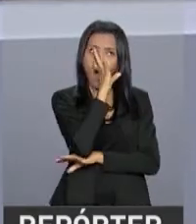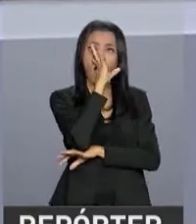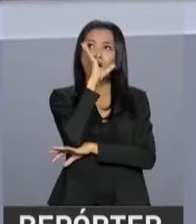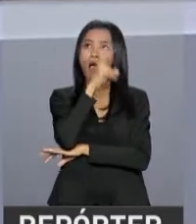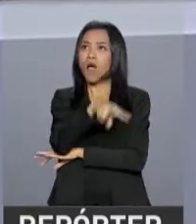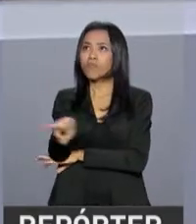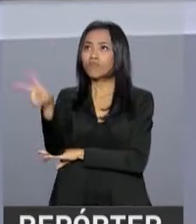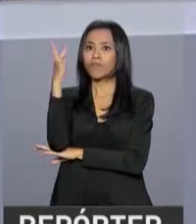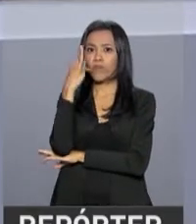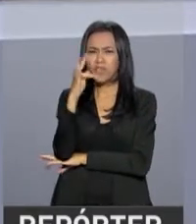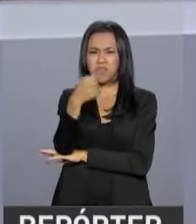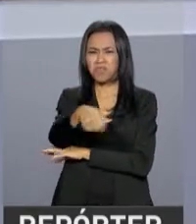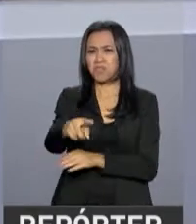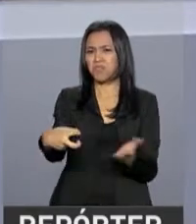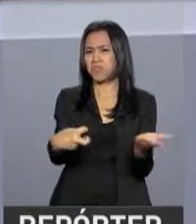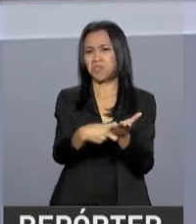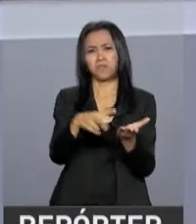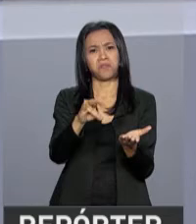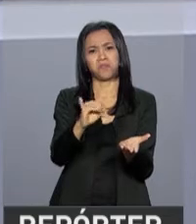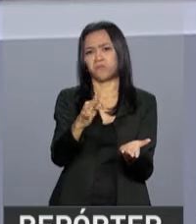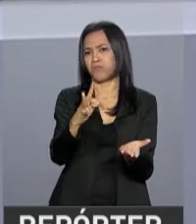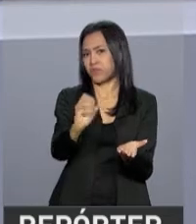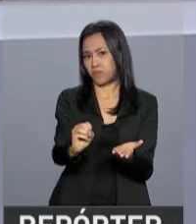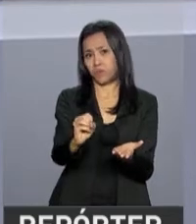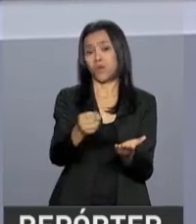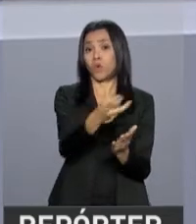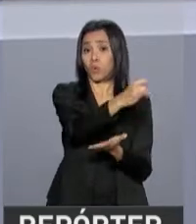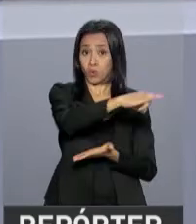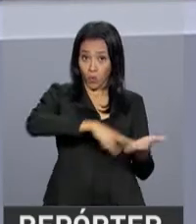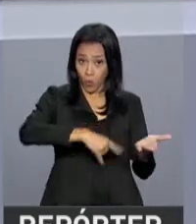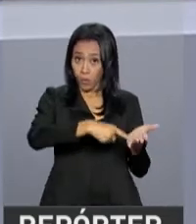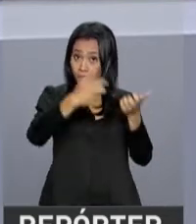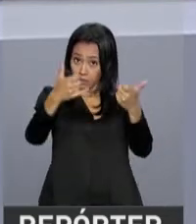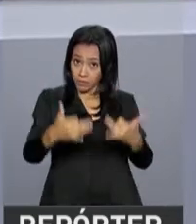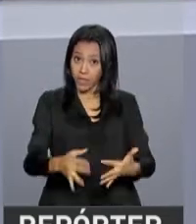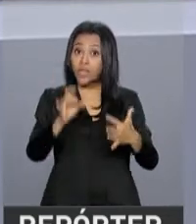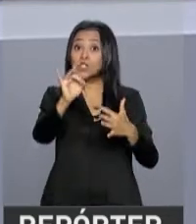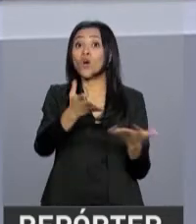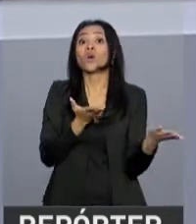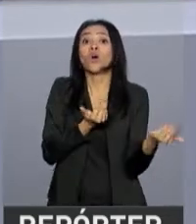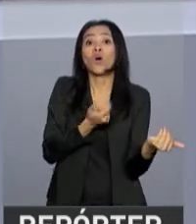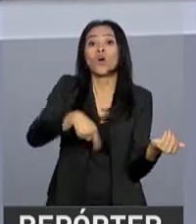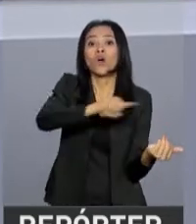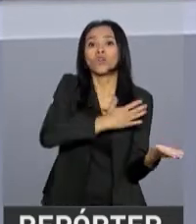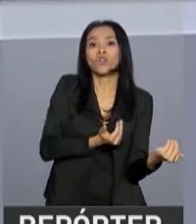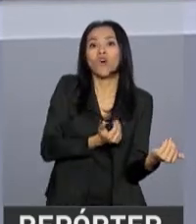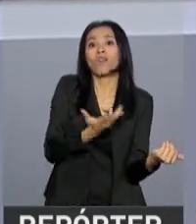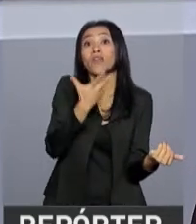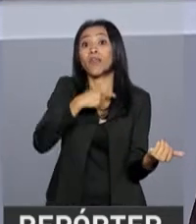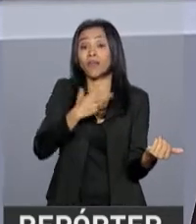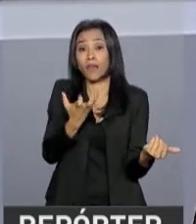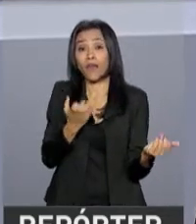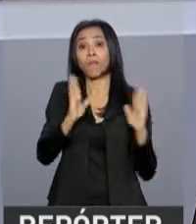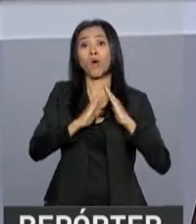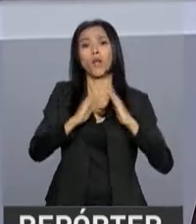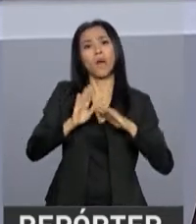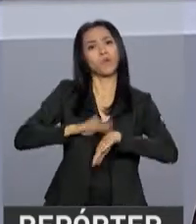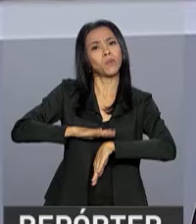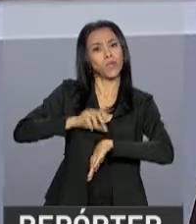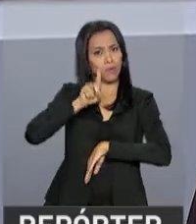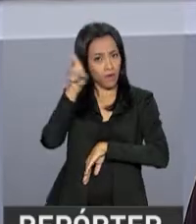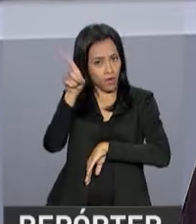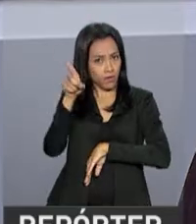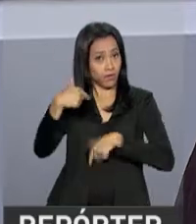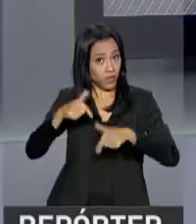frança não precisam de visto o documento publicado na matéria apenas para os jovens que querem morar por um tempo e trabalhar no país